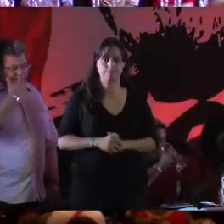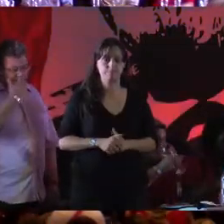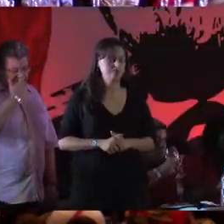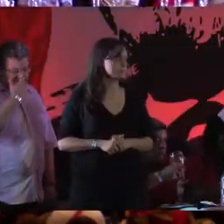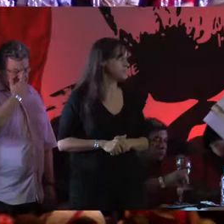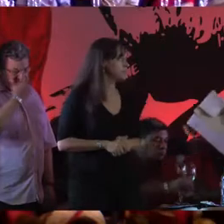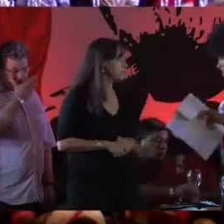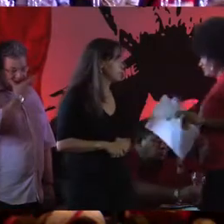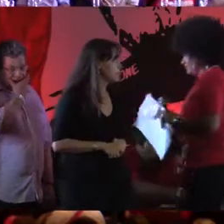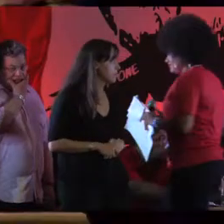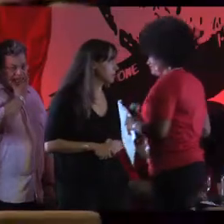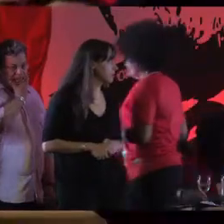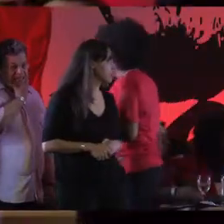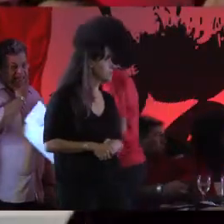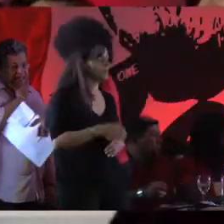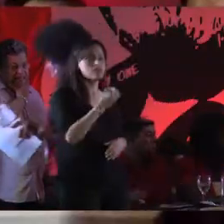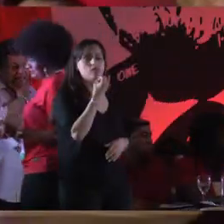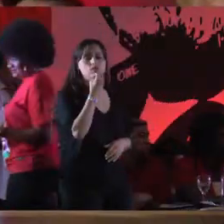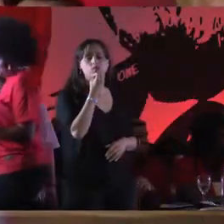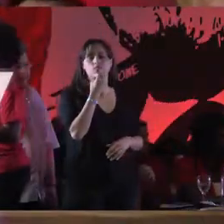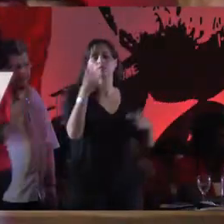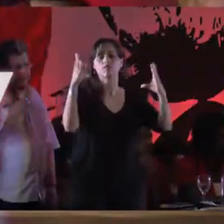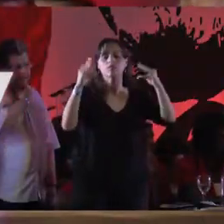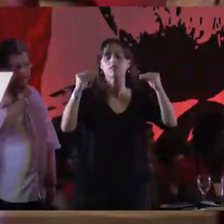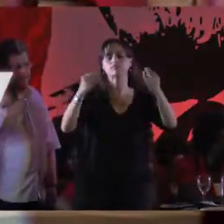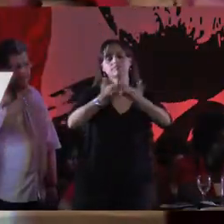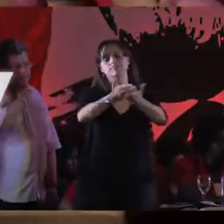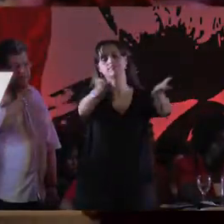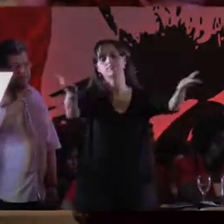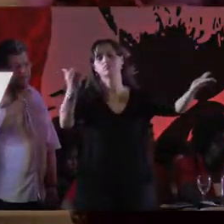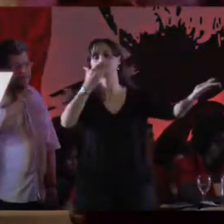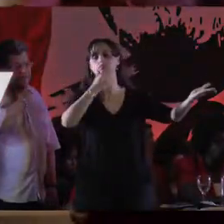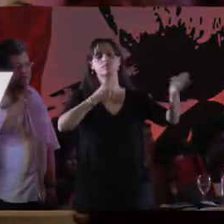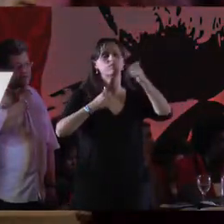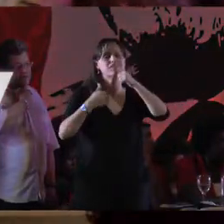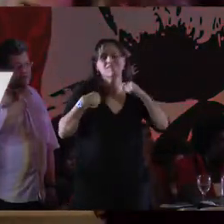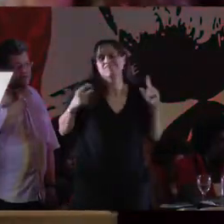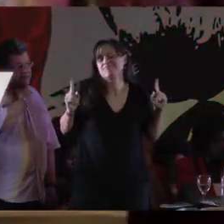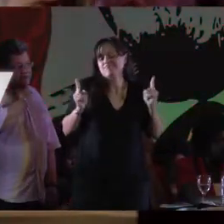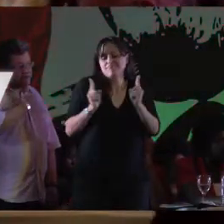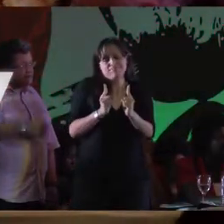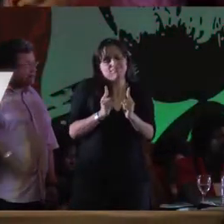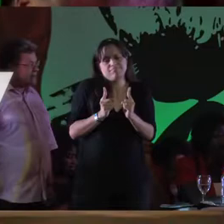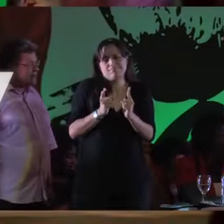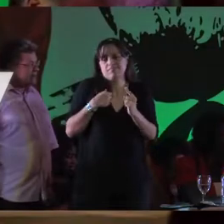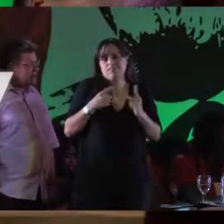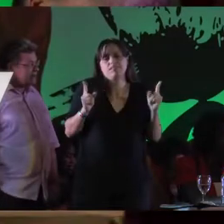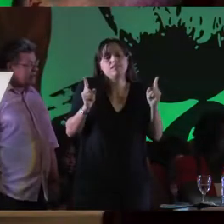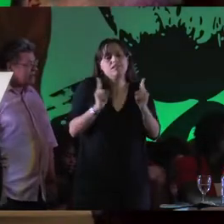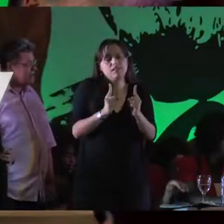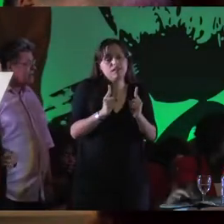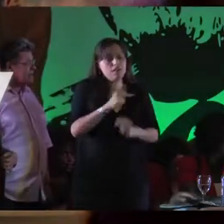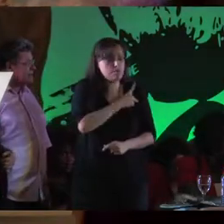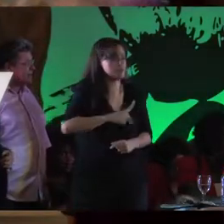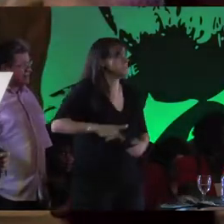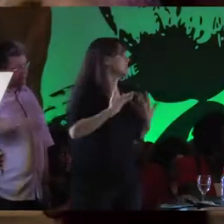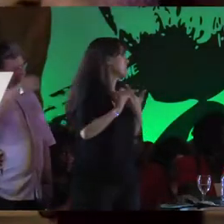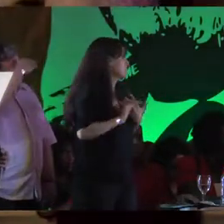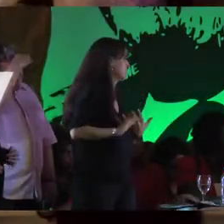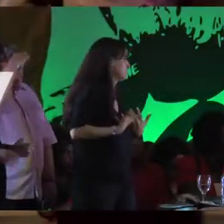Boa noite, companheirada. Boa noite, companheiras e companheiros. Eu vou ser muito breve. O presidente está cansado e nós